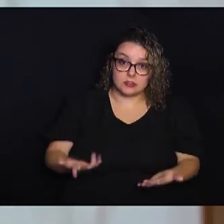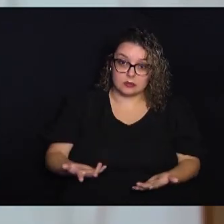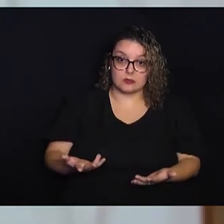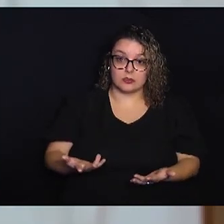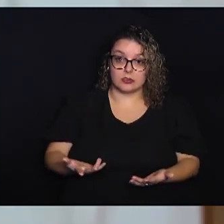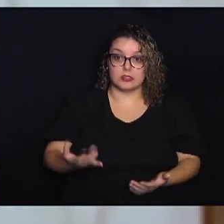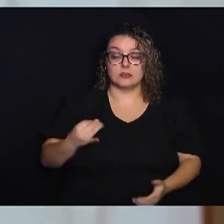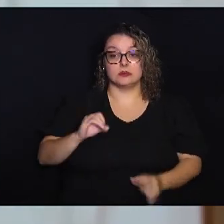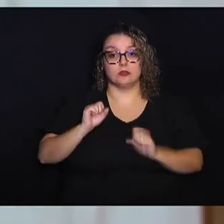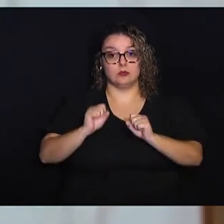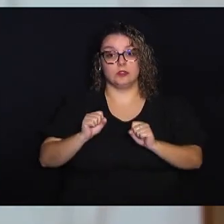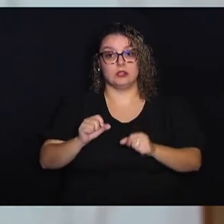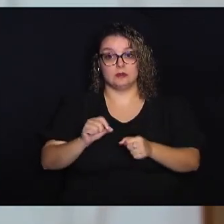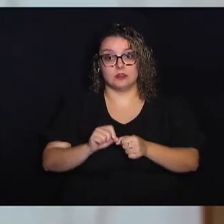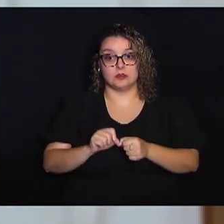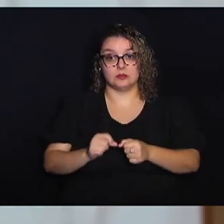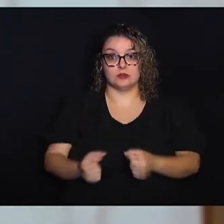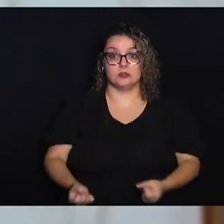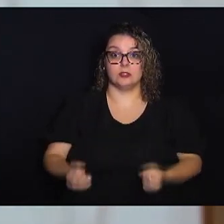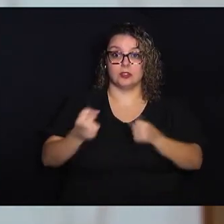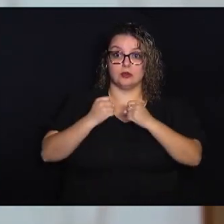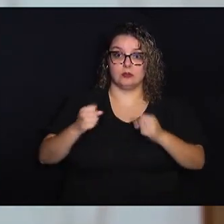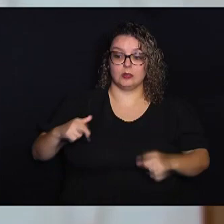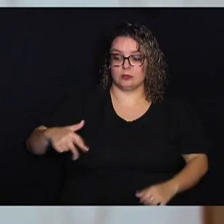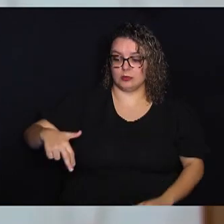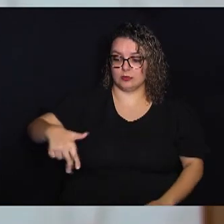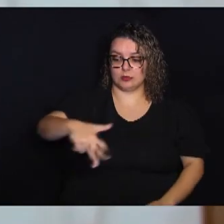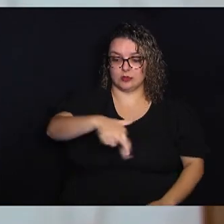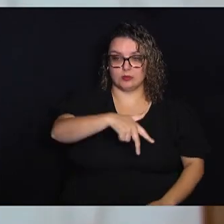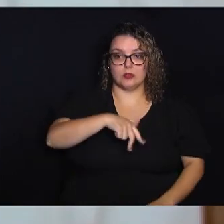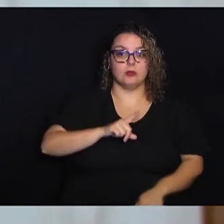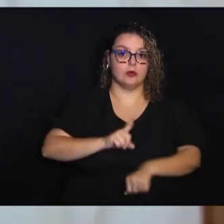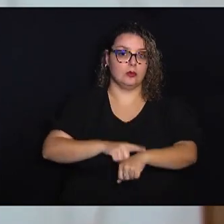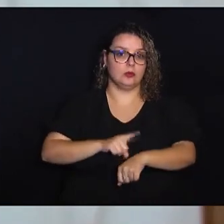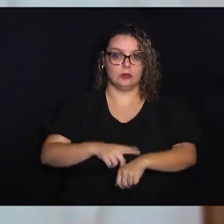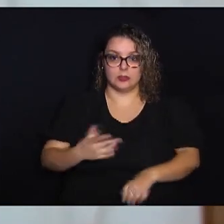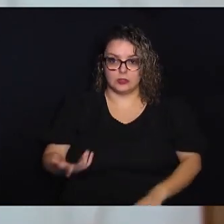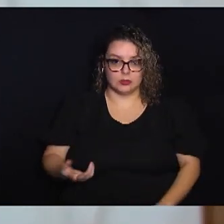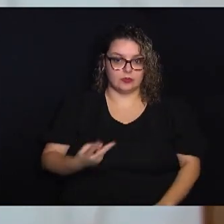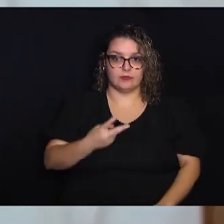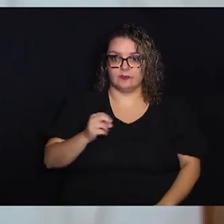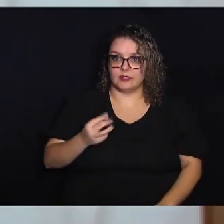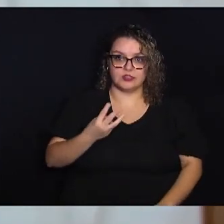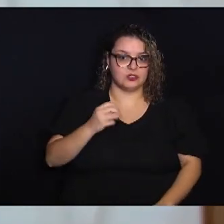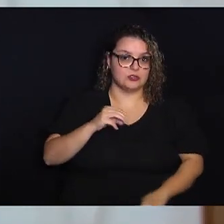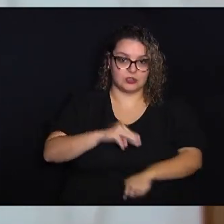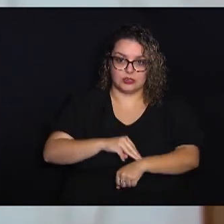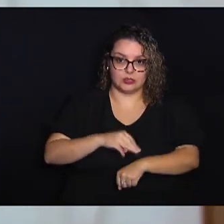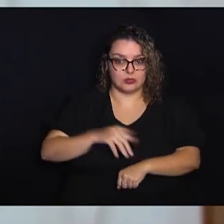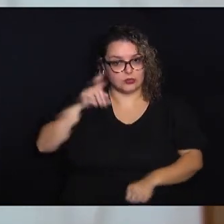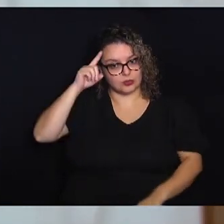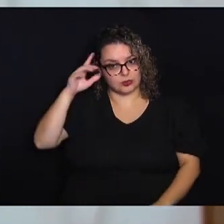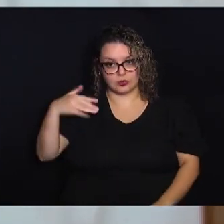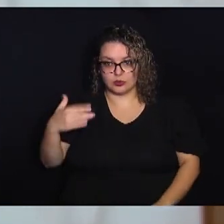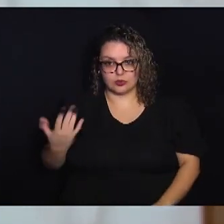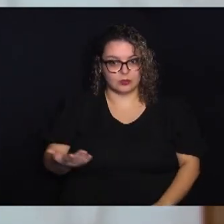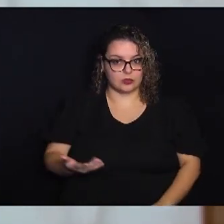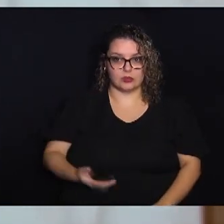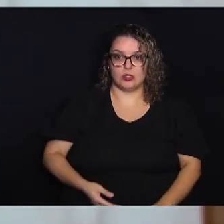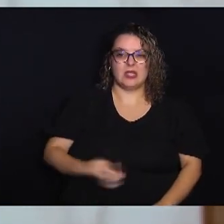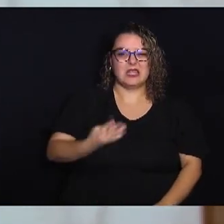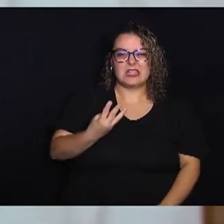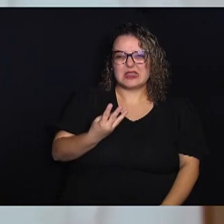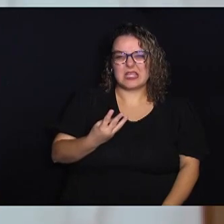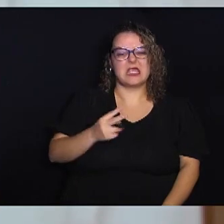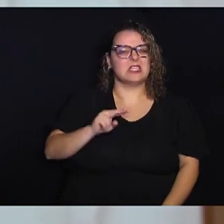se puder fazer ali um exercício, uma caminhada, colocar um horário ali de 20, 30 minutos, no mínimo ali 4 vezes